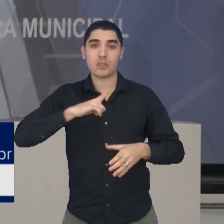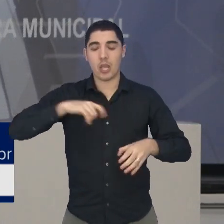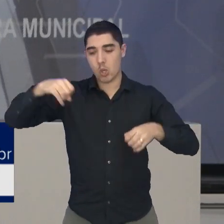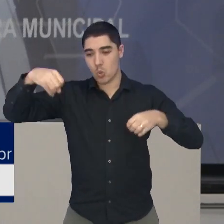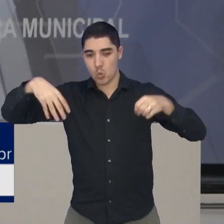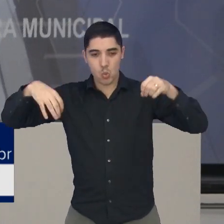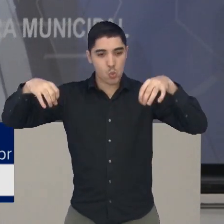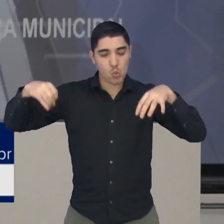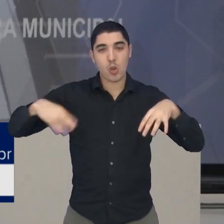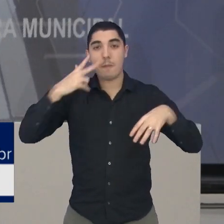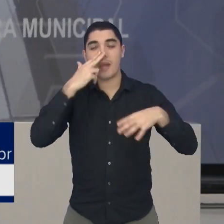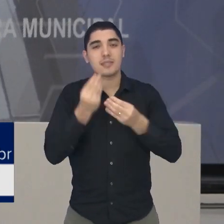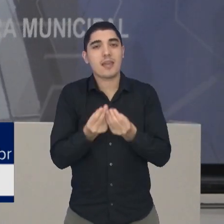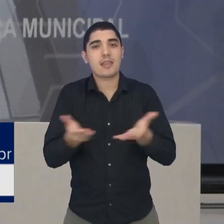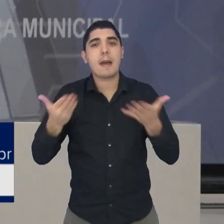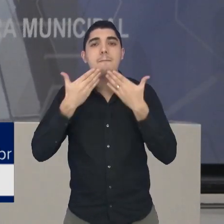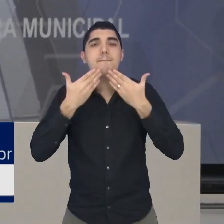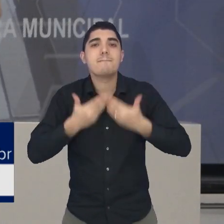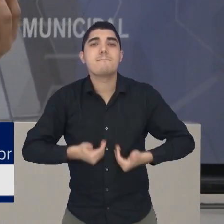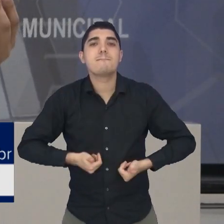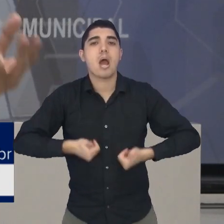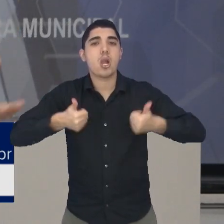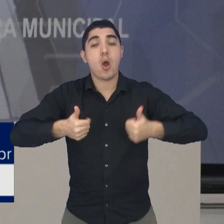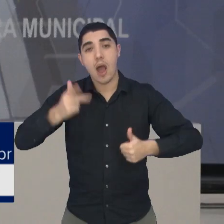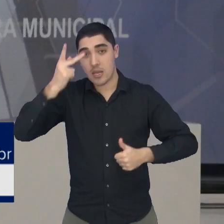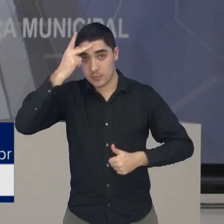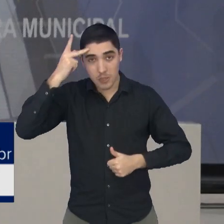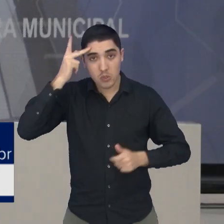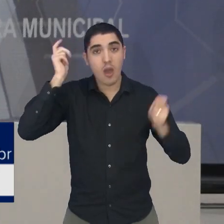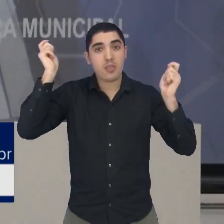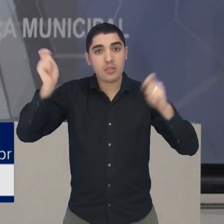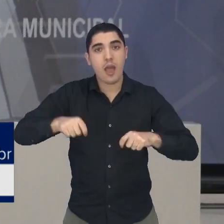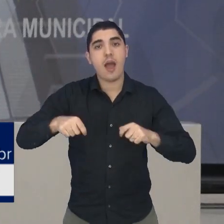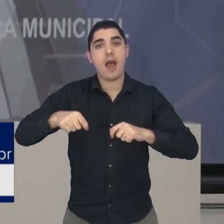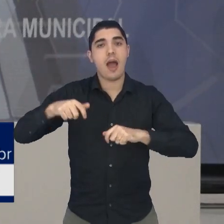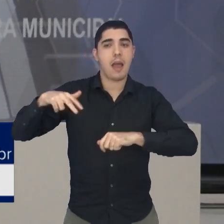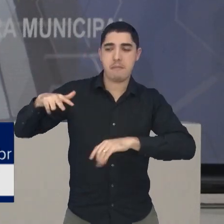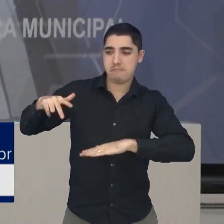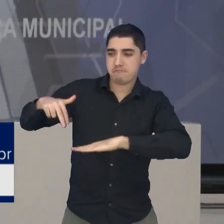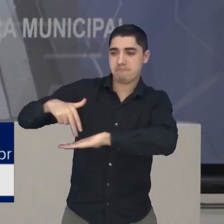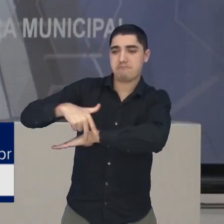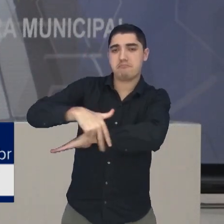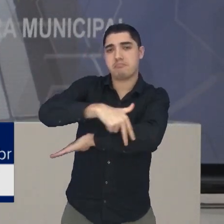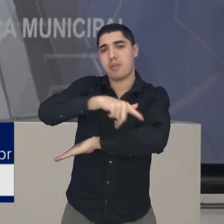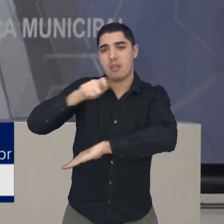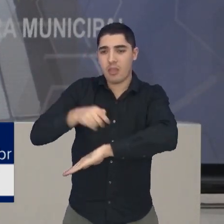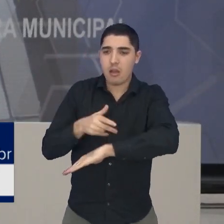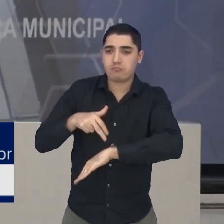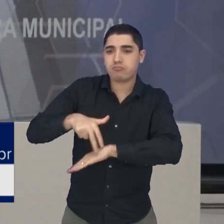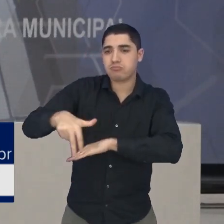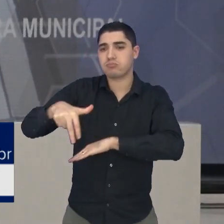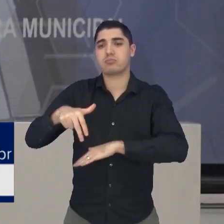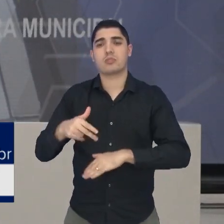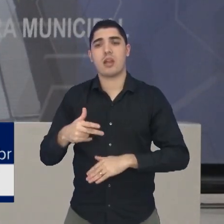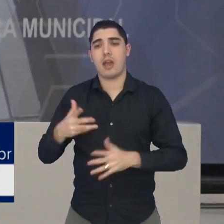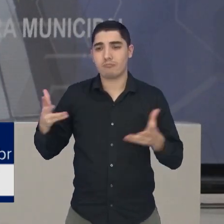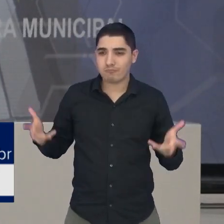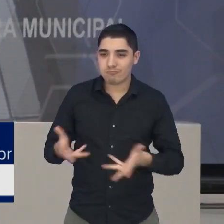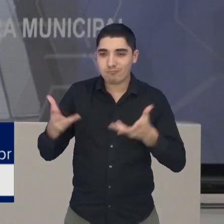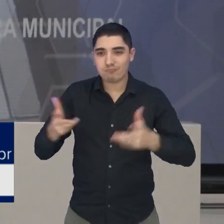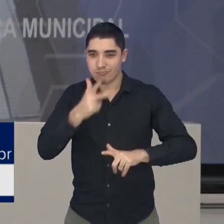né? Uma rotina de as pessoas fazerem as coisas a pé, estimulando a vida a pé,